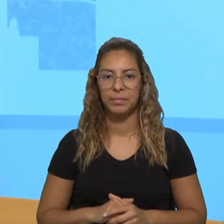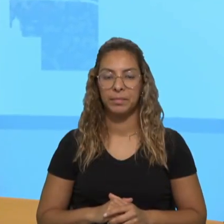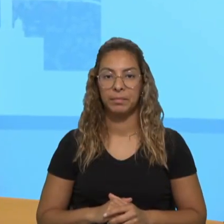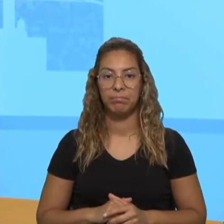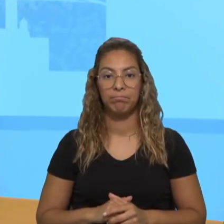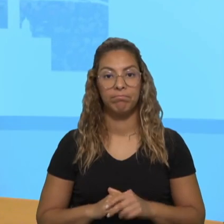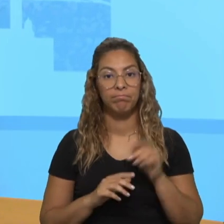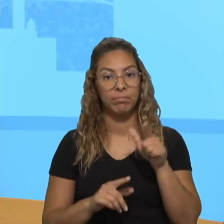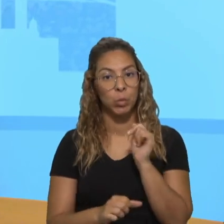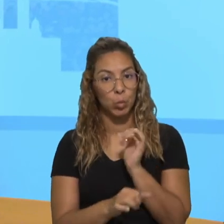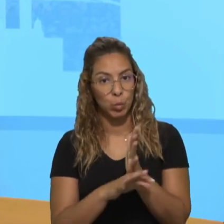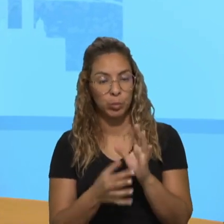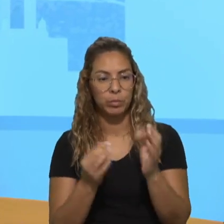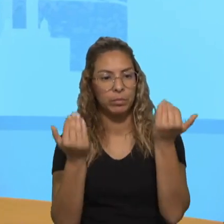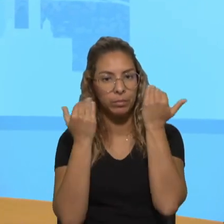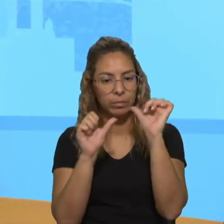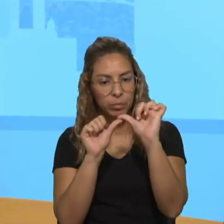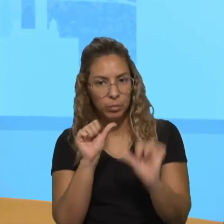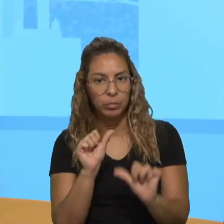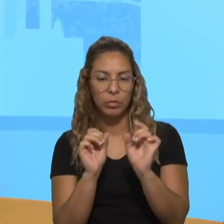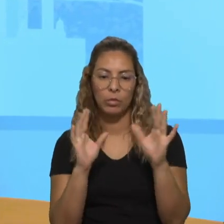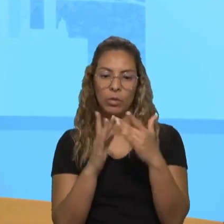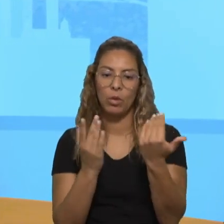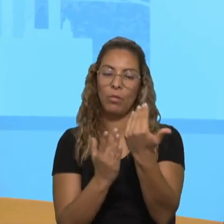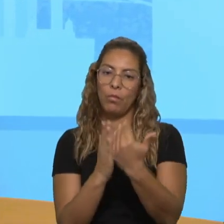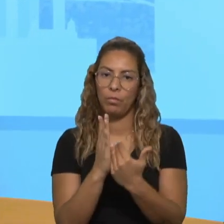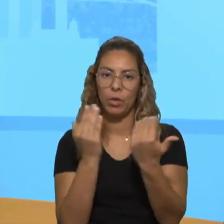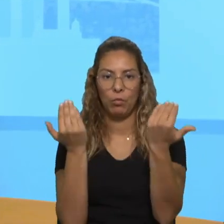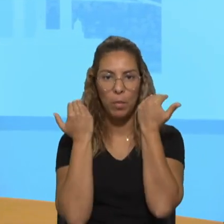Estas e outras notícias estão disponíveis no portal de informação em